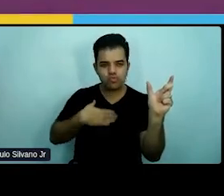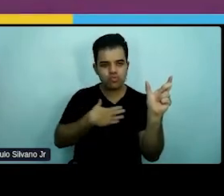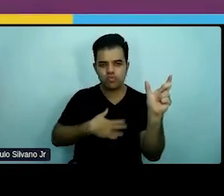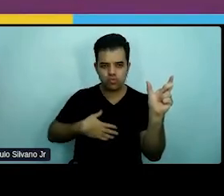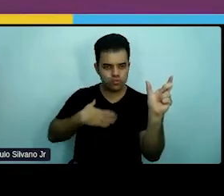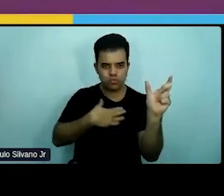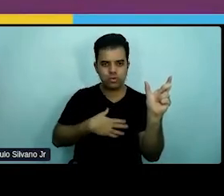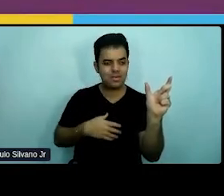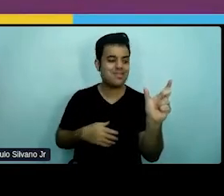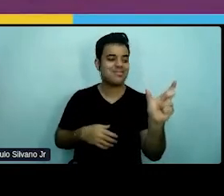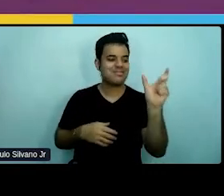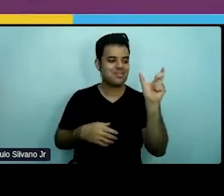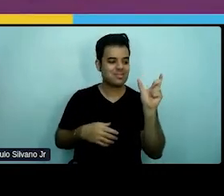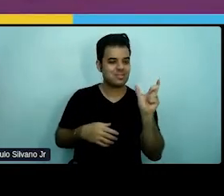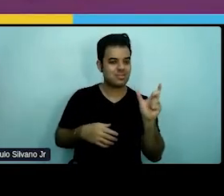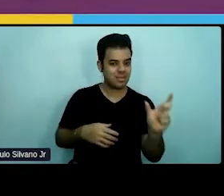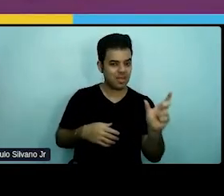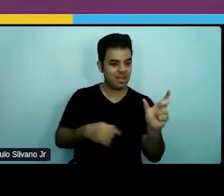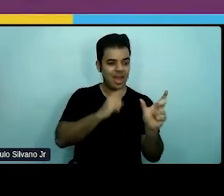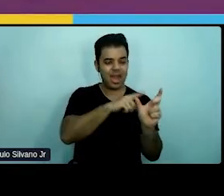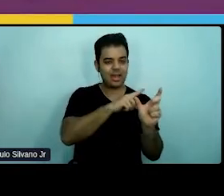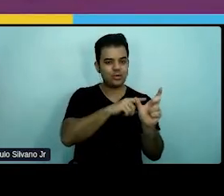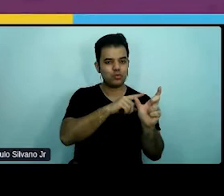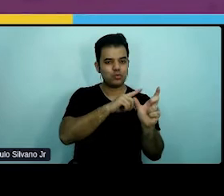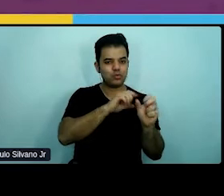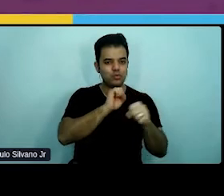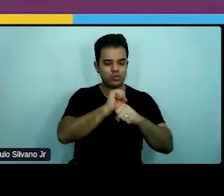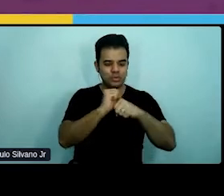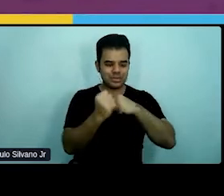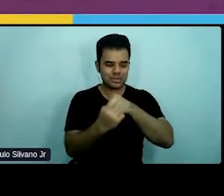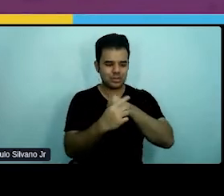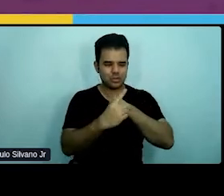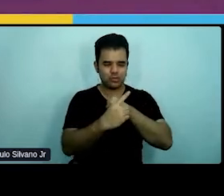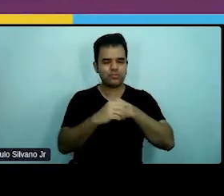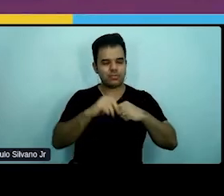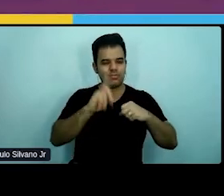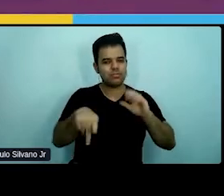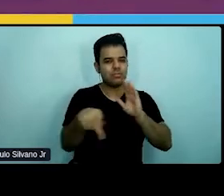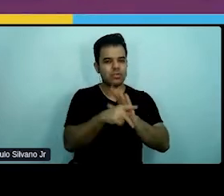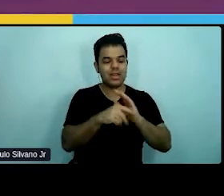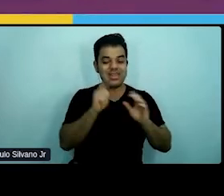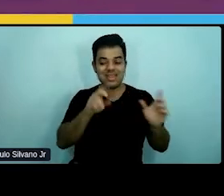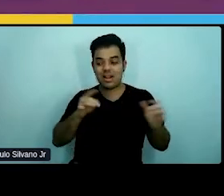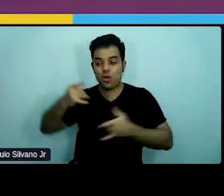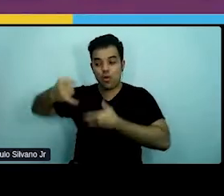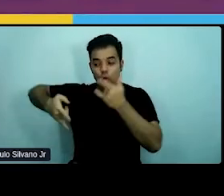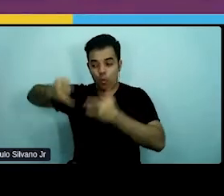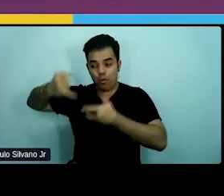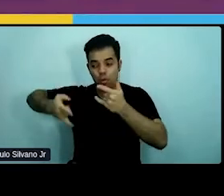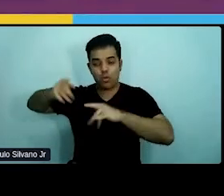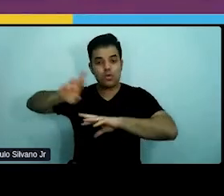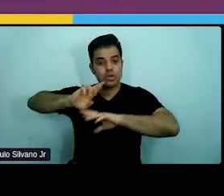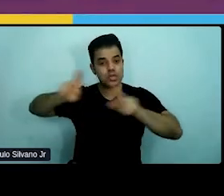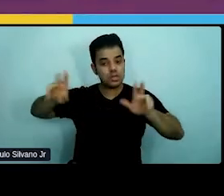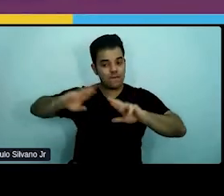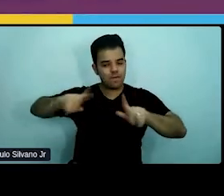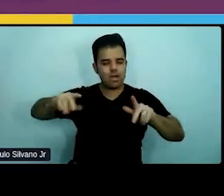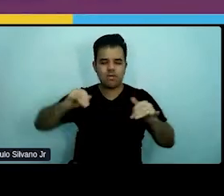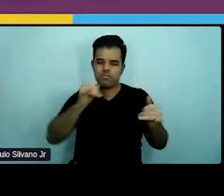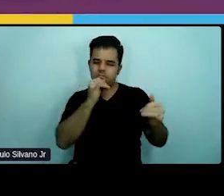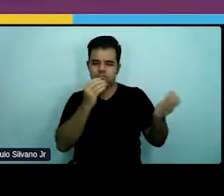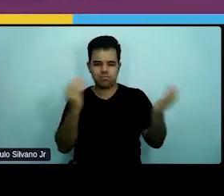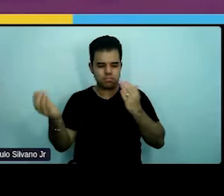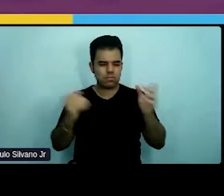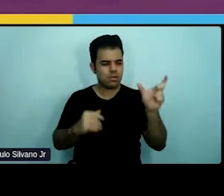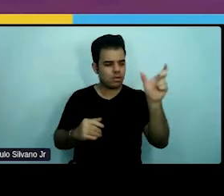como substantivo, tá certo? E aí, né, para entender como é que uma máquina pode chegar a diferenciar essas duas situações, como é